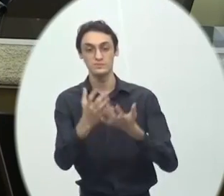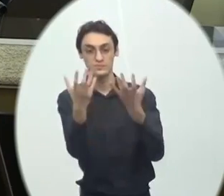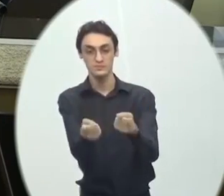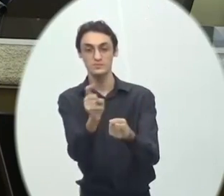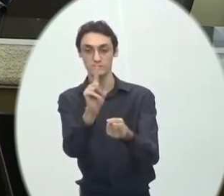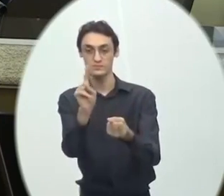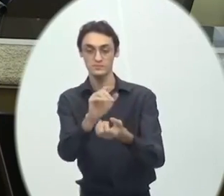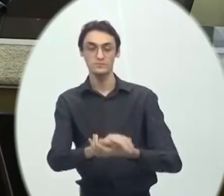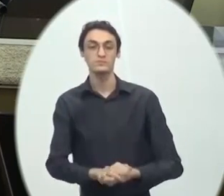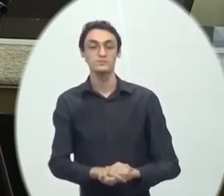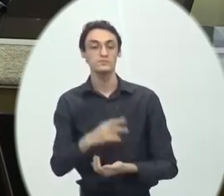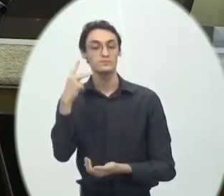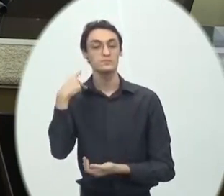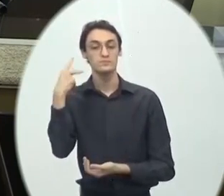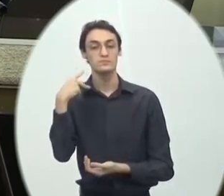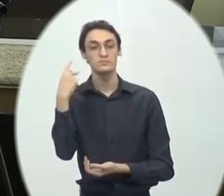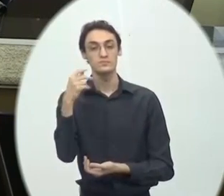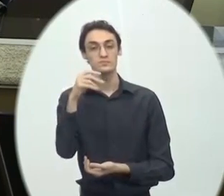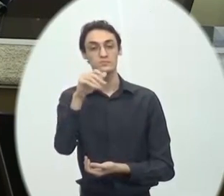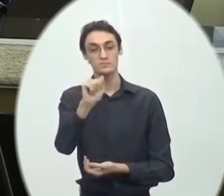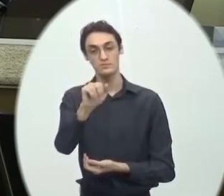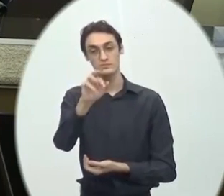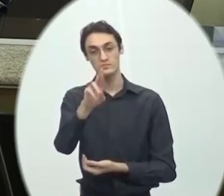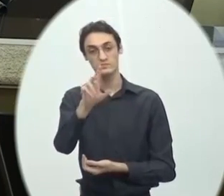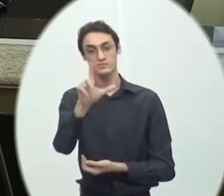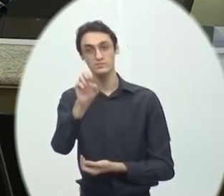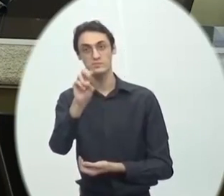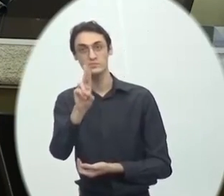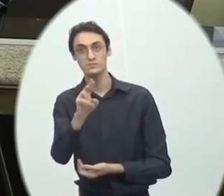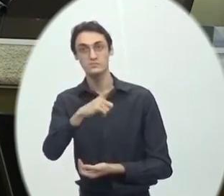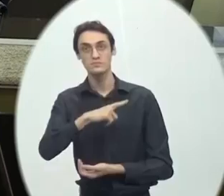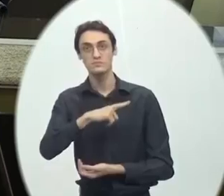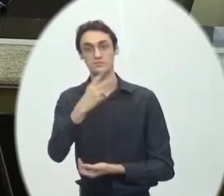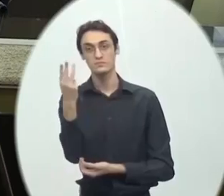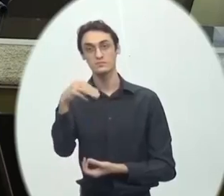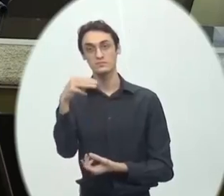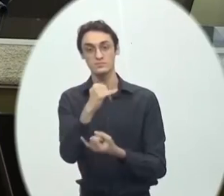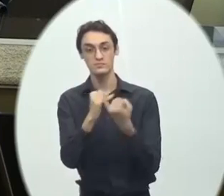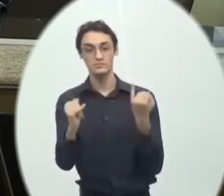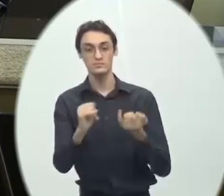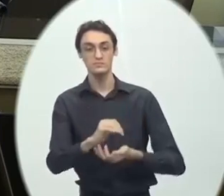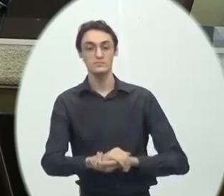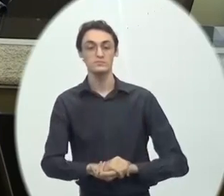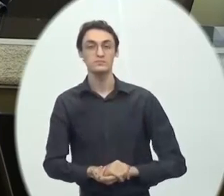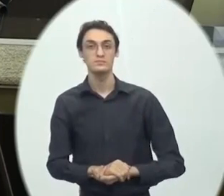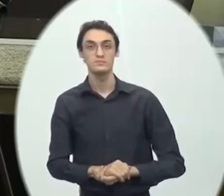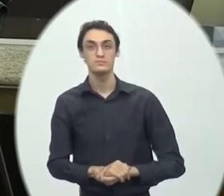Declino. Declina. Com a palavra, vereador Arleu da Silveira. Vossa Excelência expõe de 3 minutos e meio.